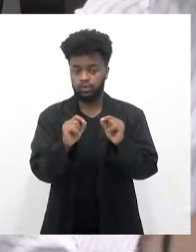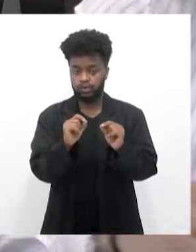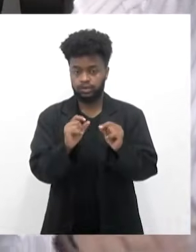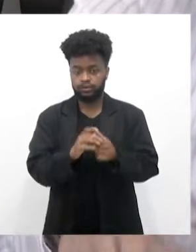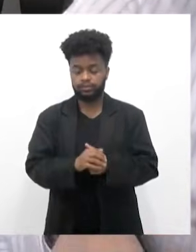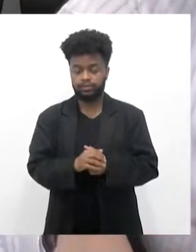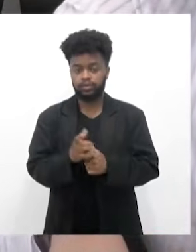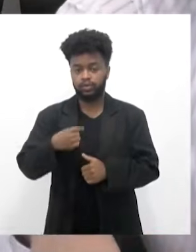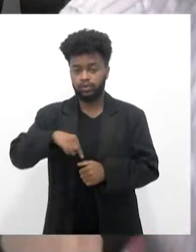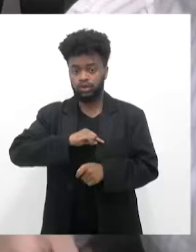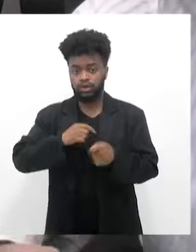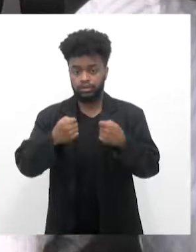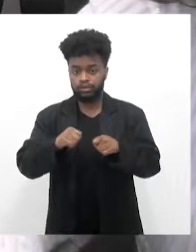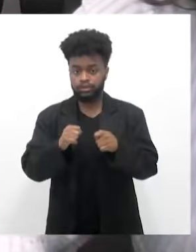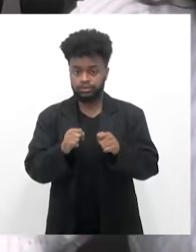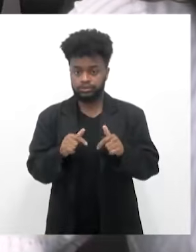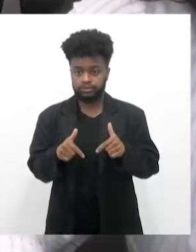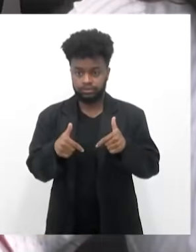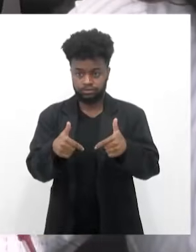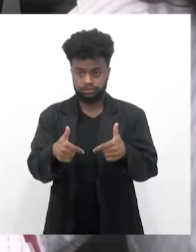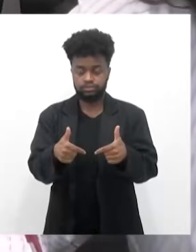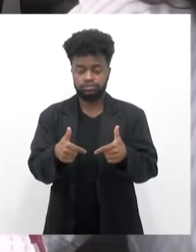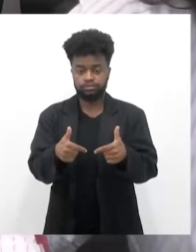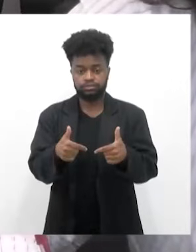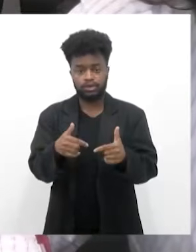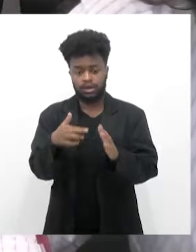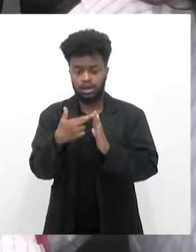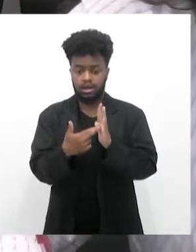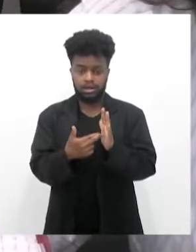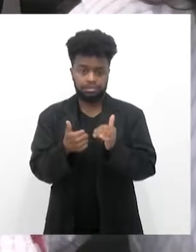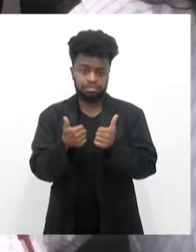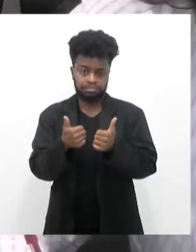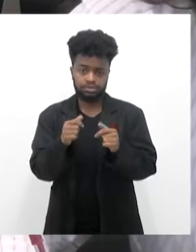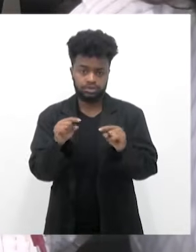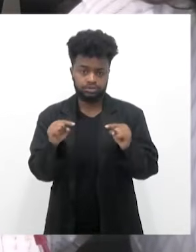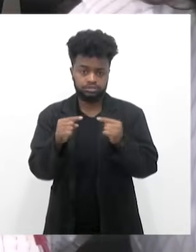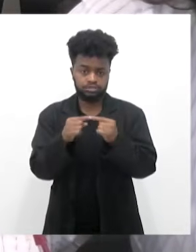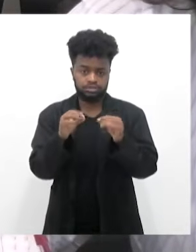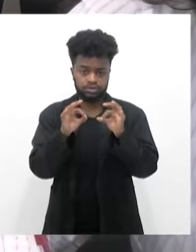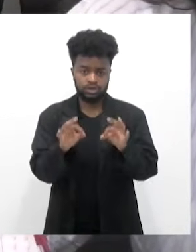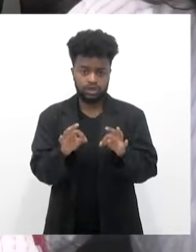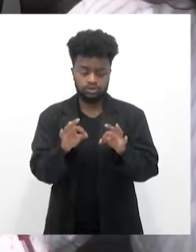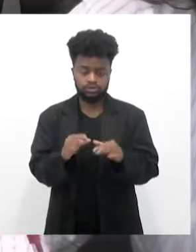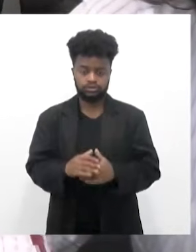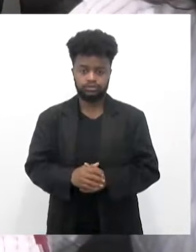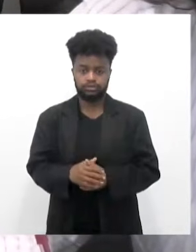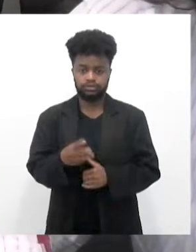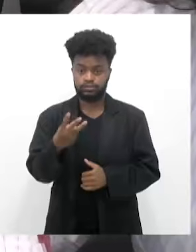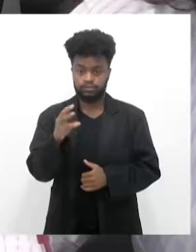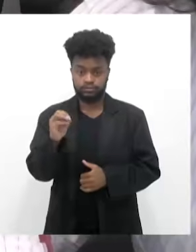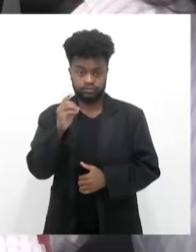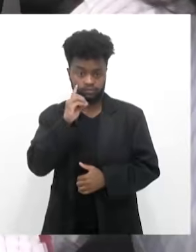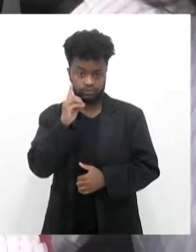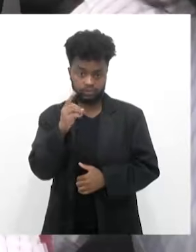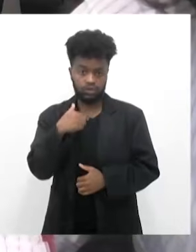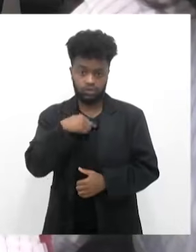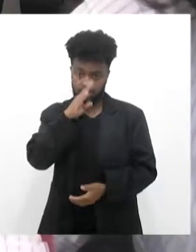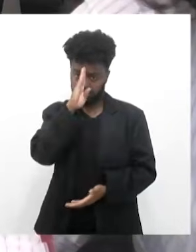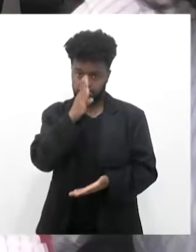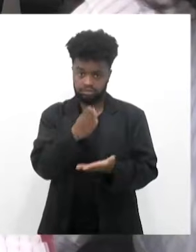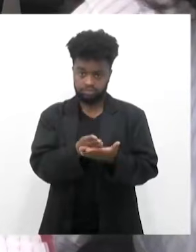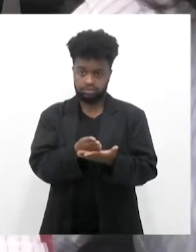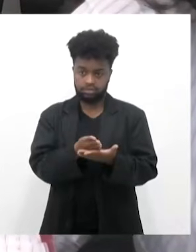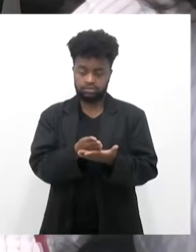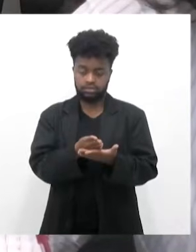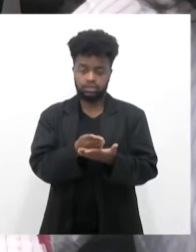que devemos aplicar o princípio da razoabilidade e da proporcionalidade. 30 dias, vejo aqui, como foi